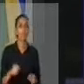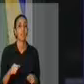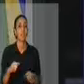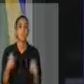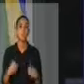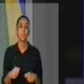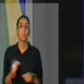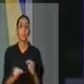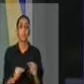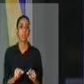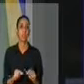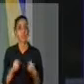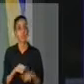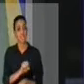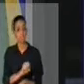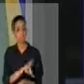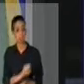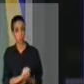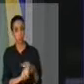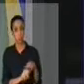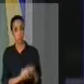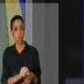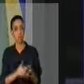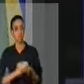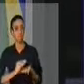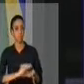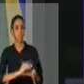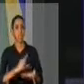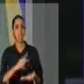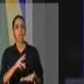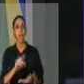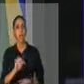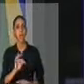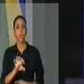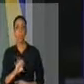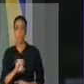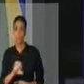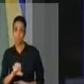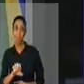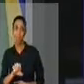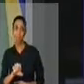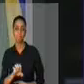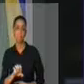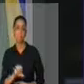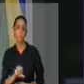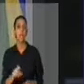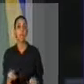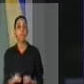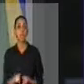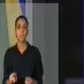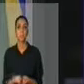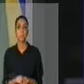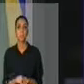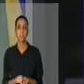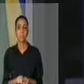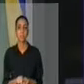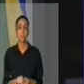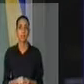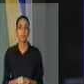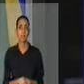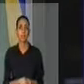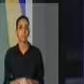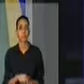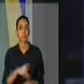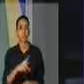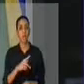inclua no SUS, no financiamento do SUS, a prótese para essas pessoas e também o aparelho